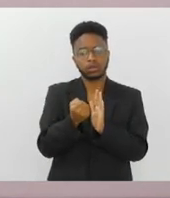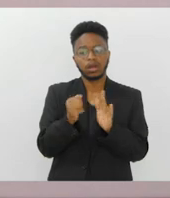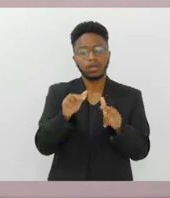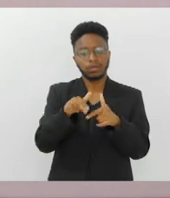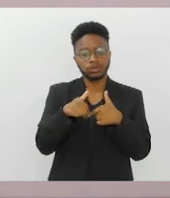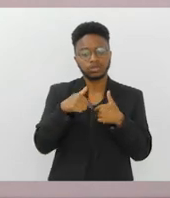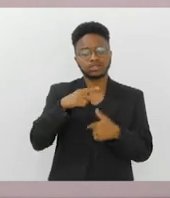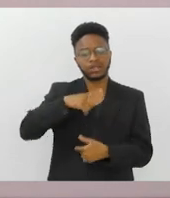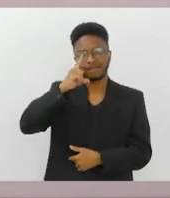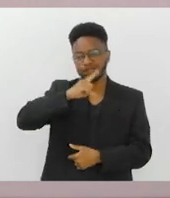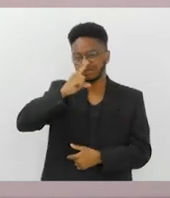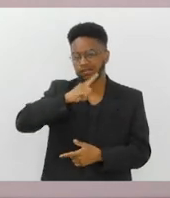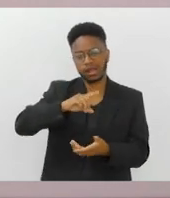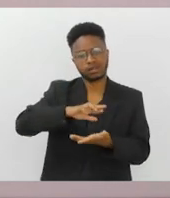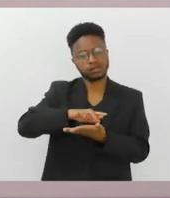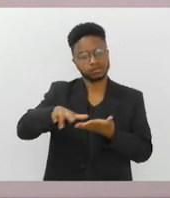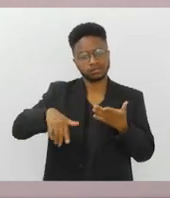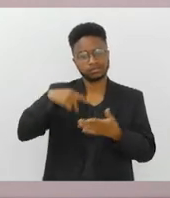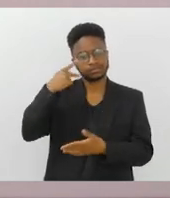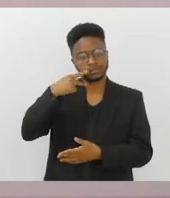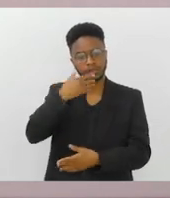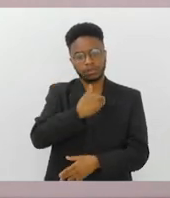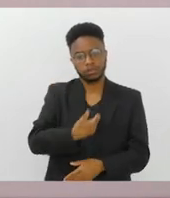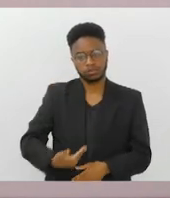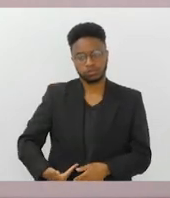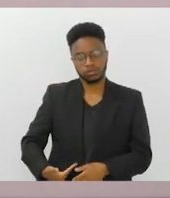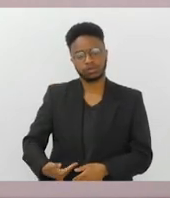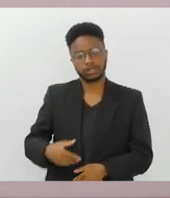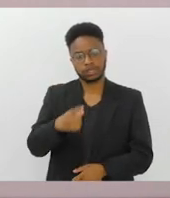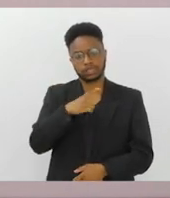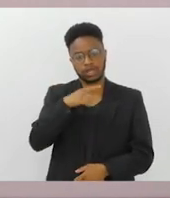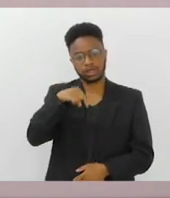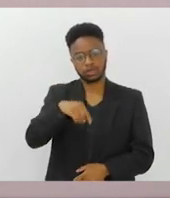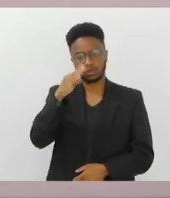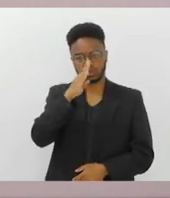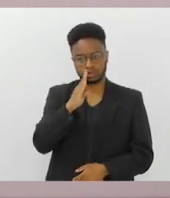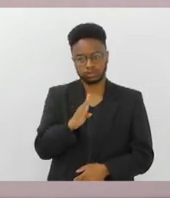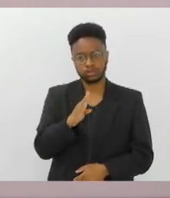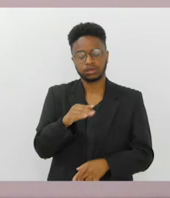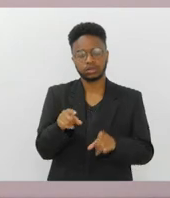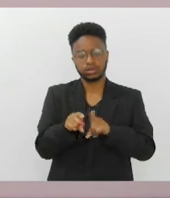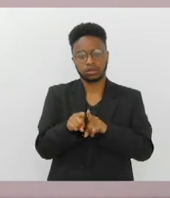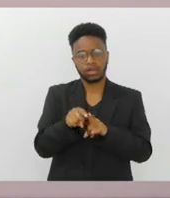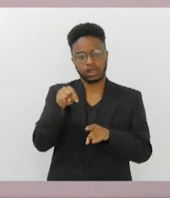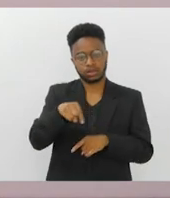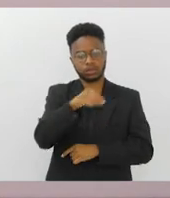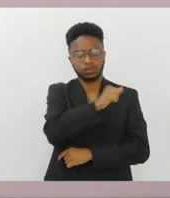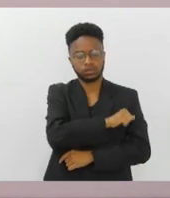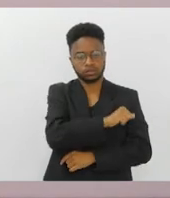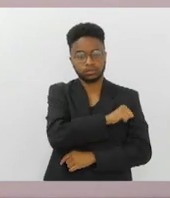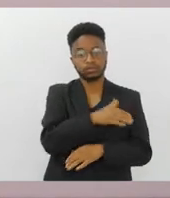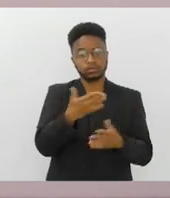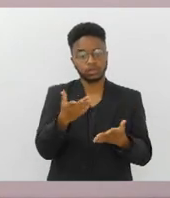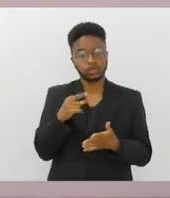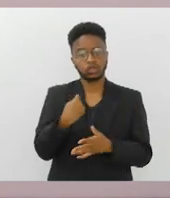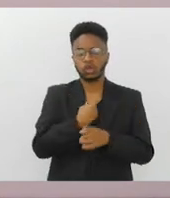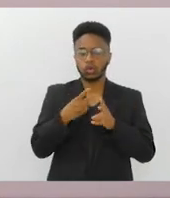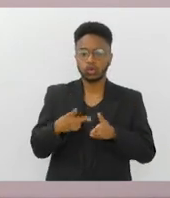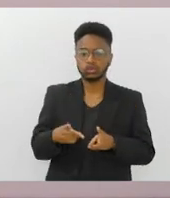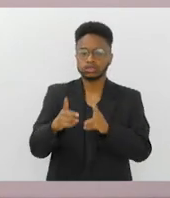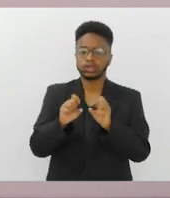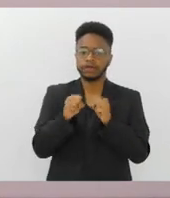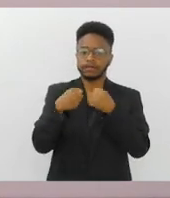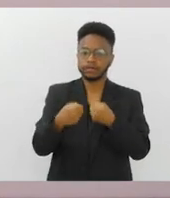abismo de políticas públicas que a gente tem historicamente no nosso país e no nosso Estado. Então, sigamos pela vida das